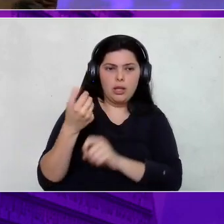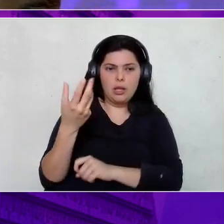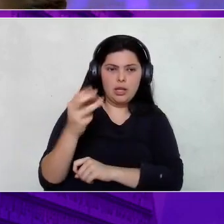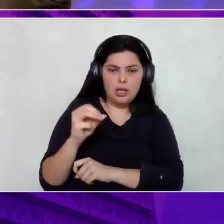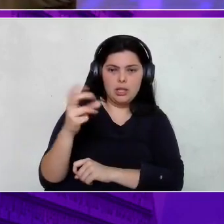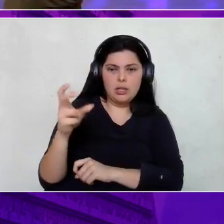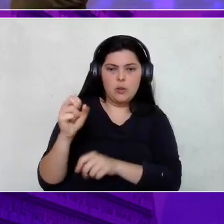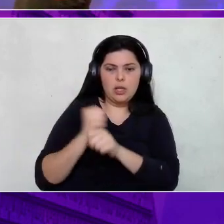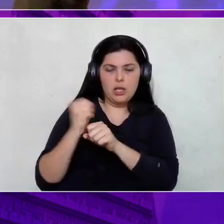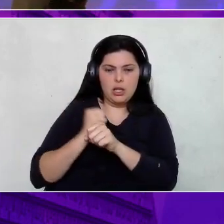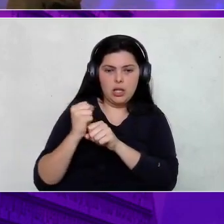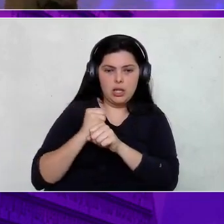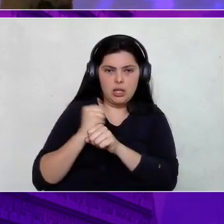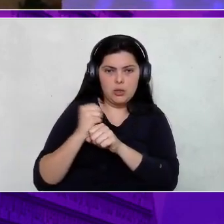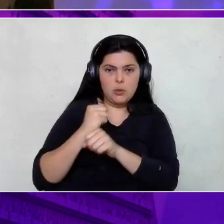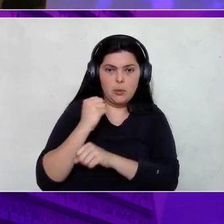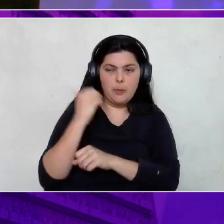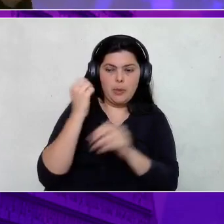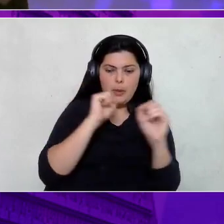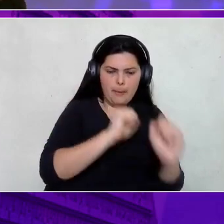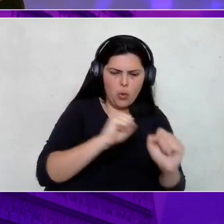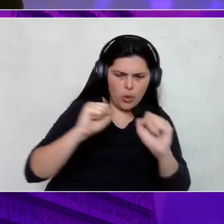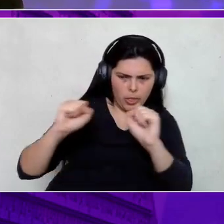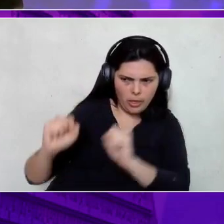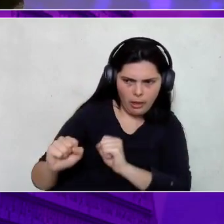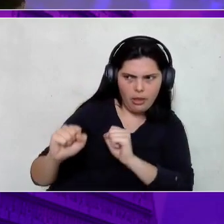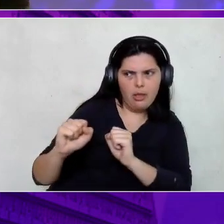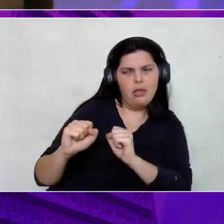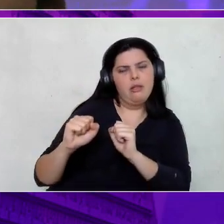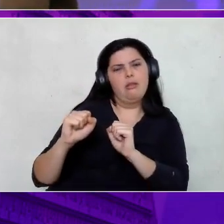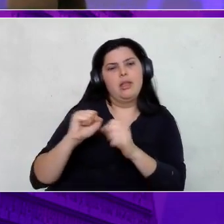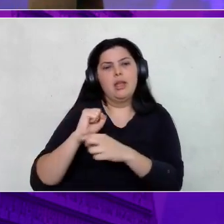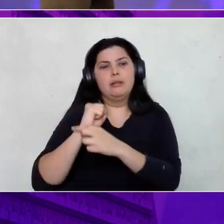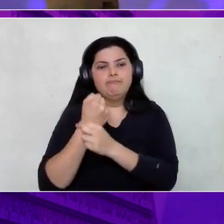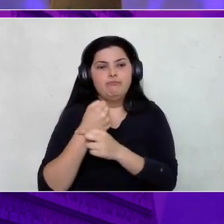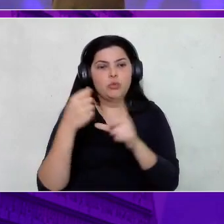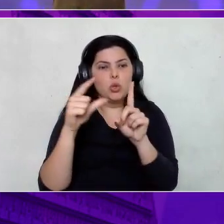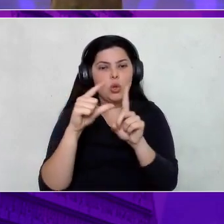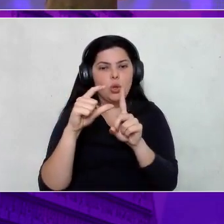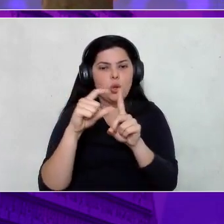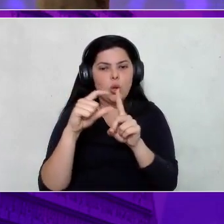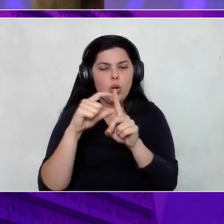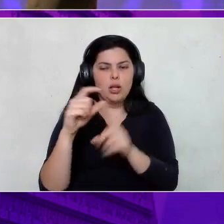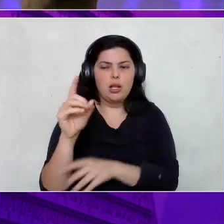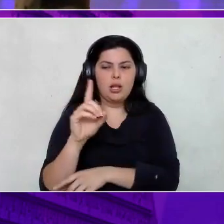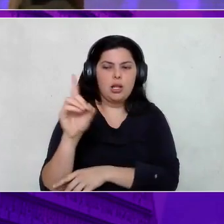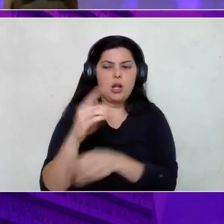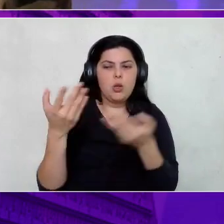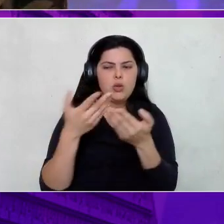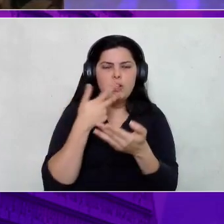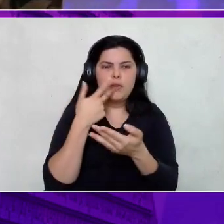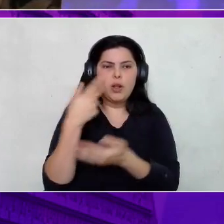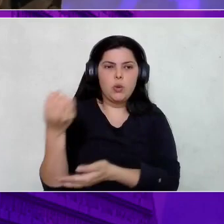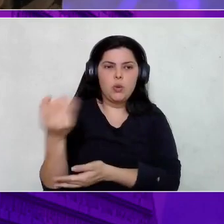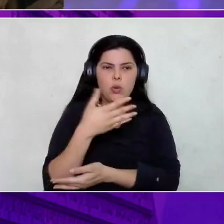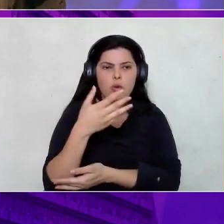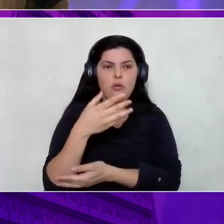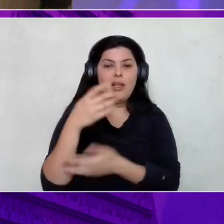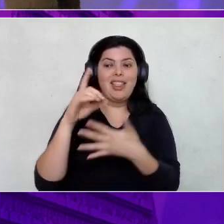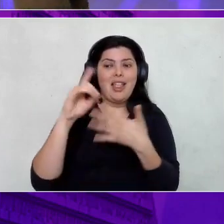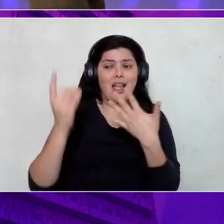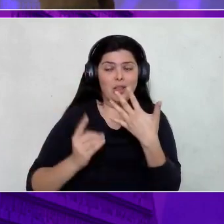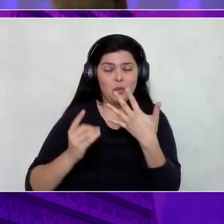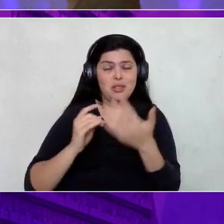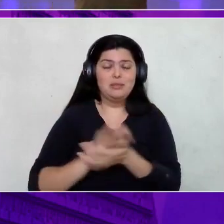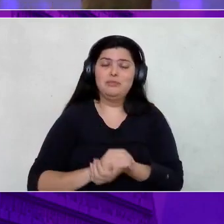o grande poderoso, né, de que subsegurava o dólar, por exemplo, hoje está falando que o novo petróleo são os dados, eu te